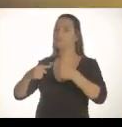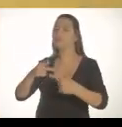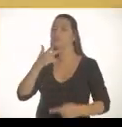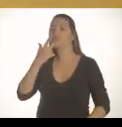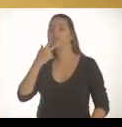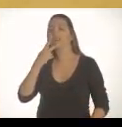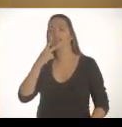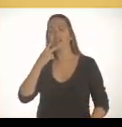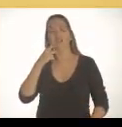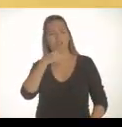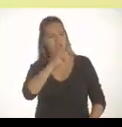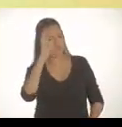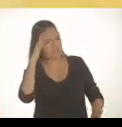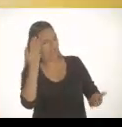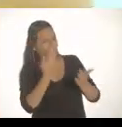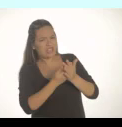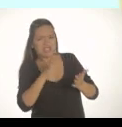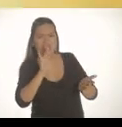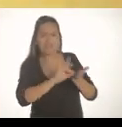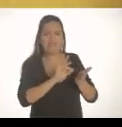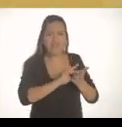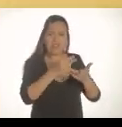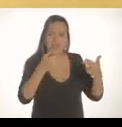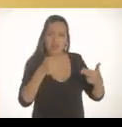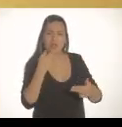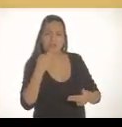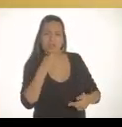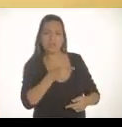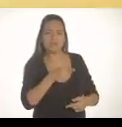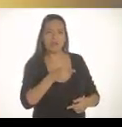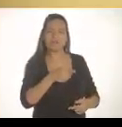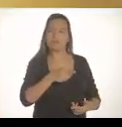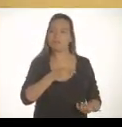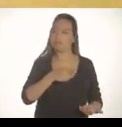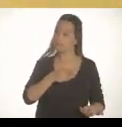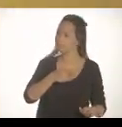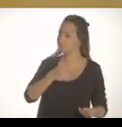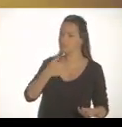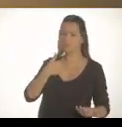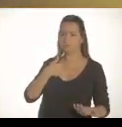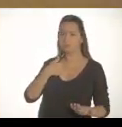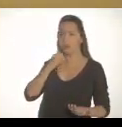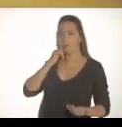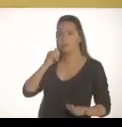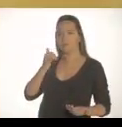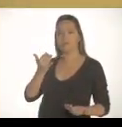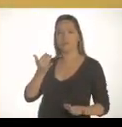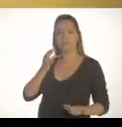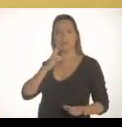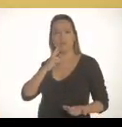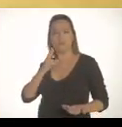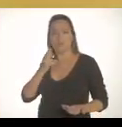acredita mesmo nessas coisas que você fala, cara? E aí eu achei engraçado ele me perguntar isso, né? Aí eu falei, claro, pô.